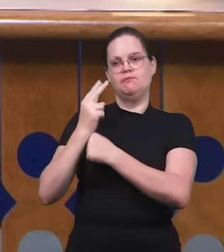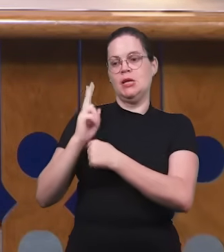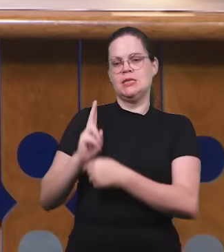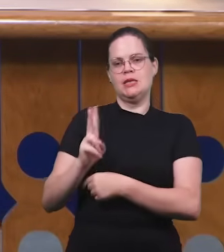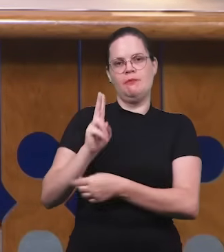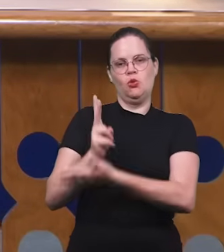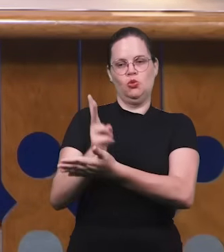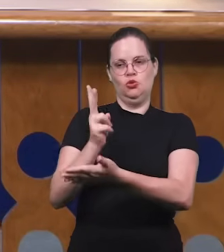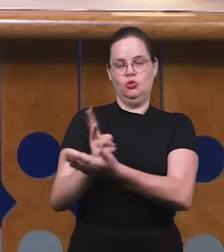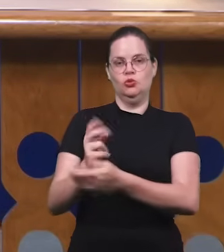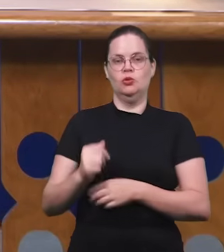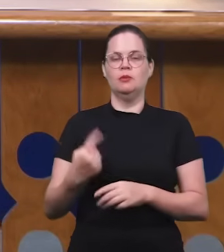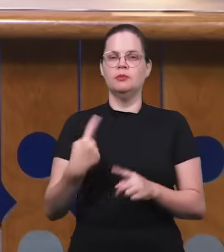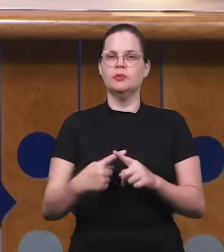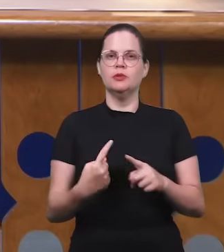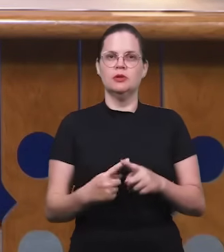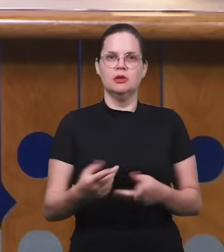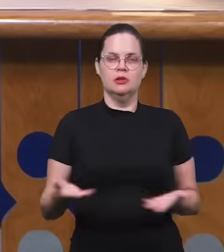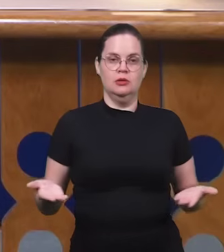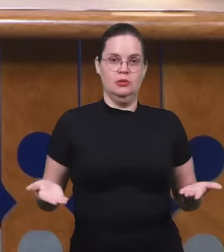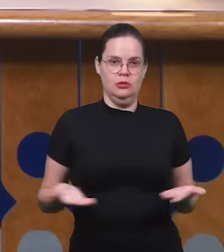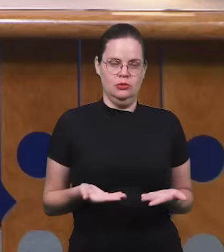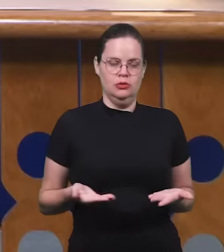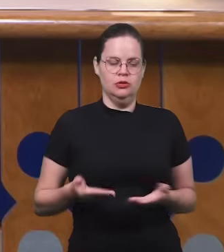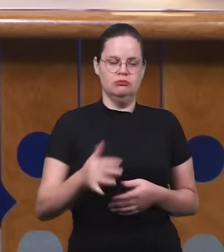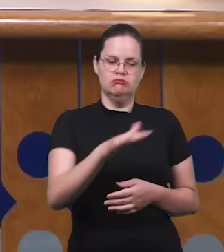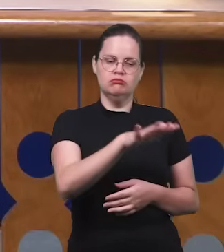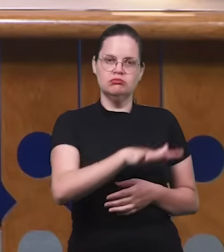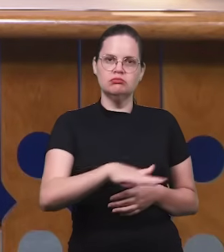Hoje, os ambientes